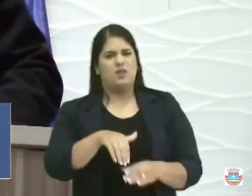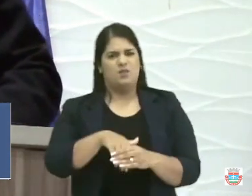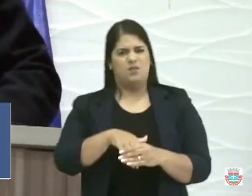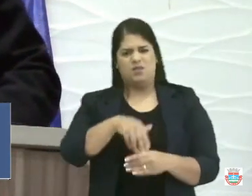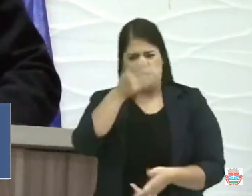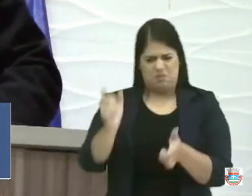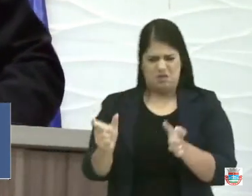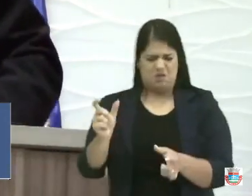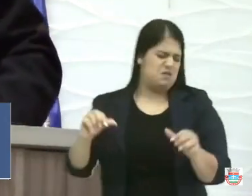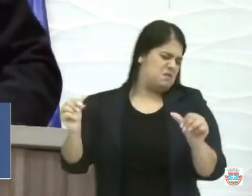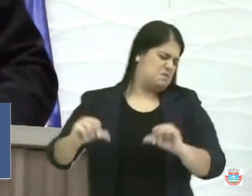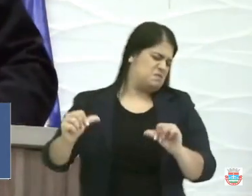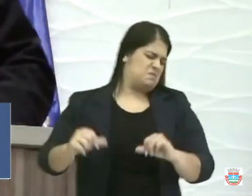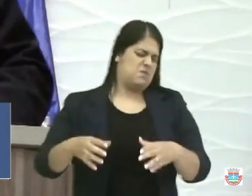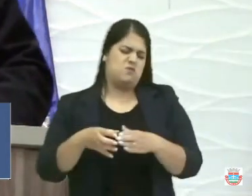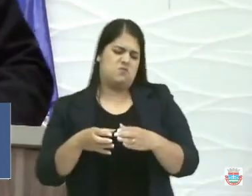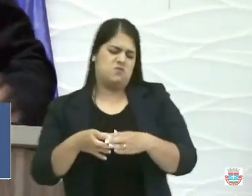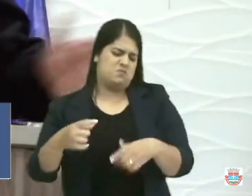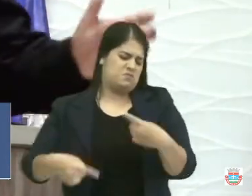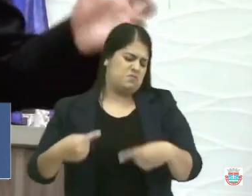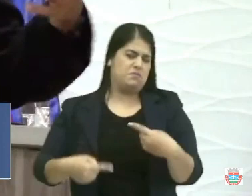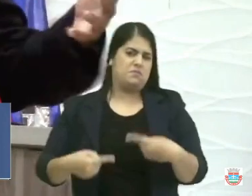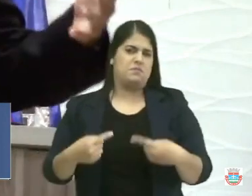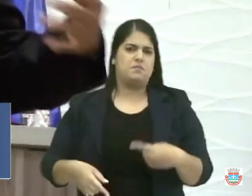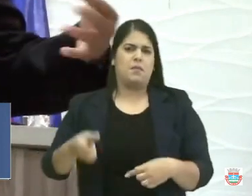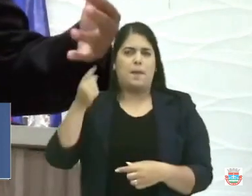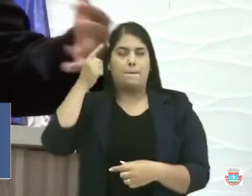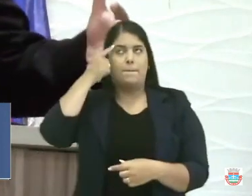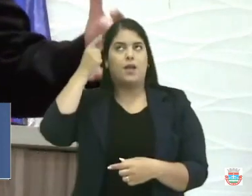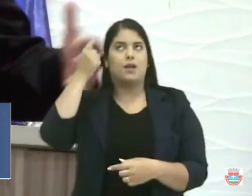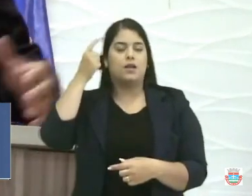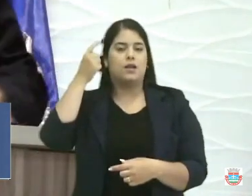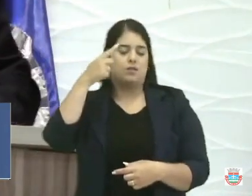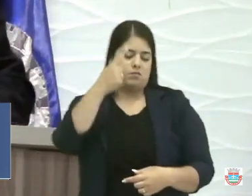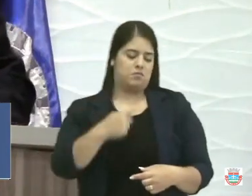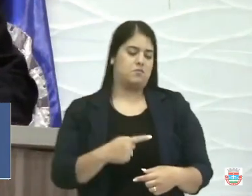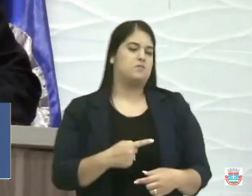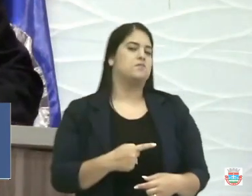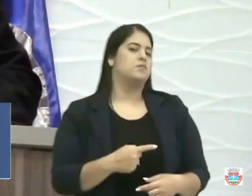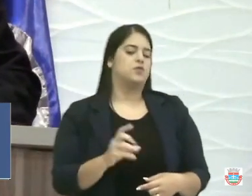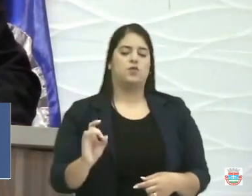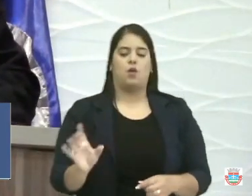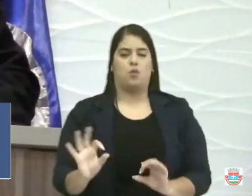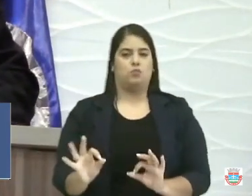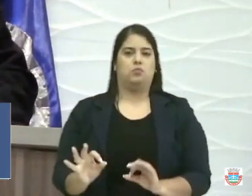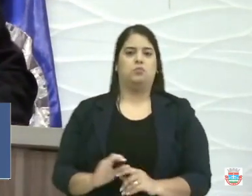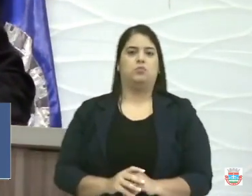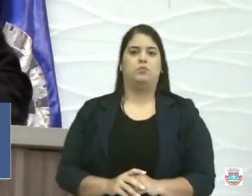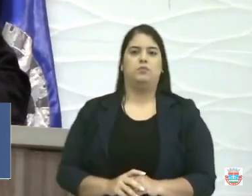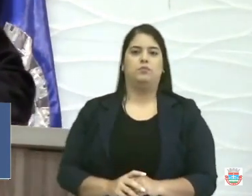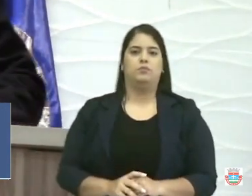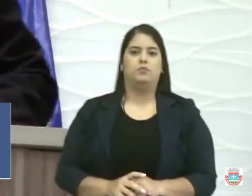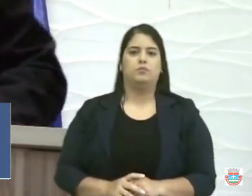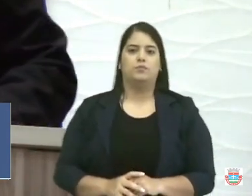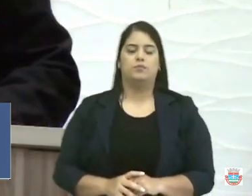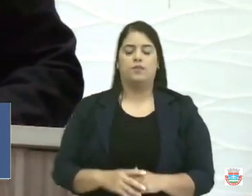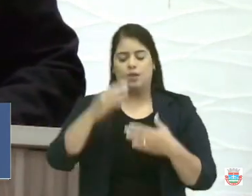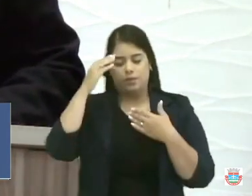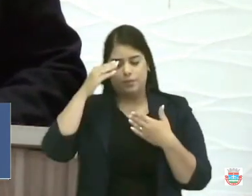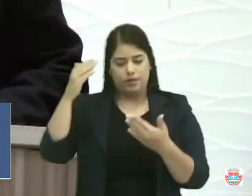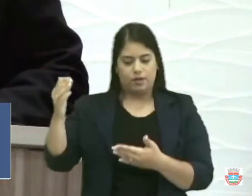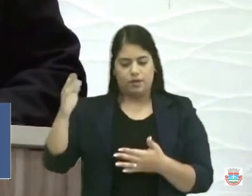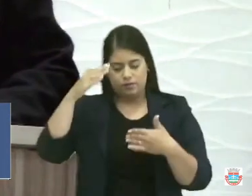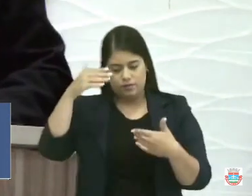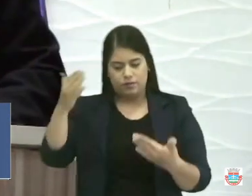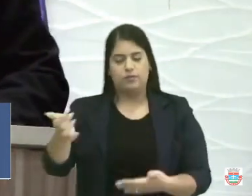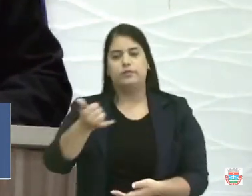miserável, não. Nesse grupo político. Então, eles só pensam no bolso dele, no dinheiro, em ganância. Eles não pensam em pobre, não. Vão por mim. Obrigado, Vossa Excelência.